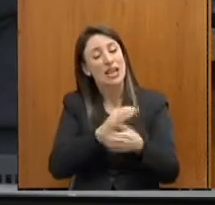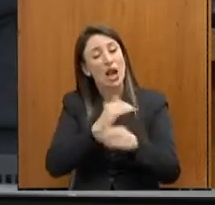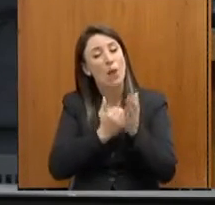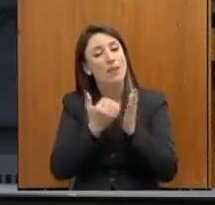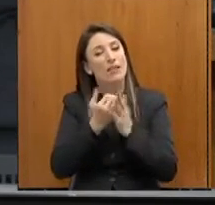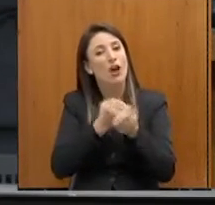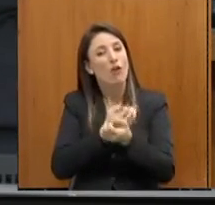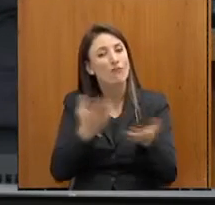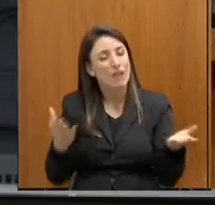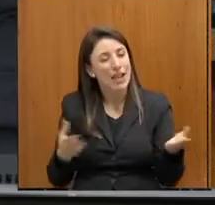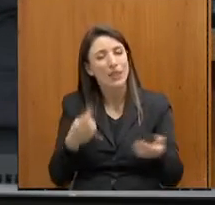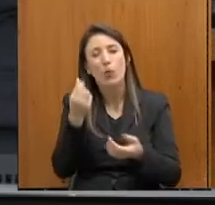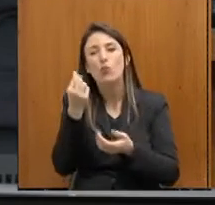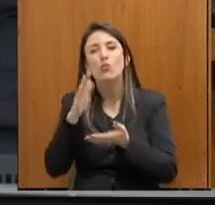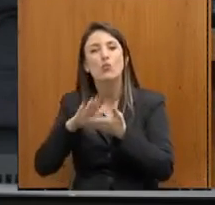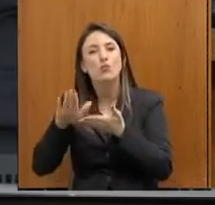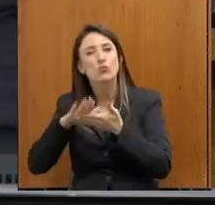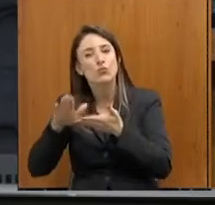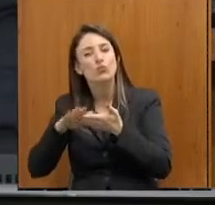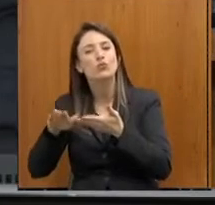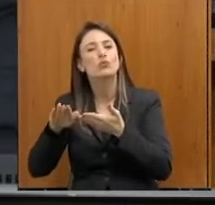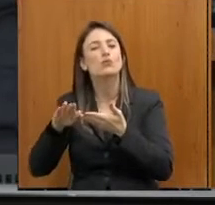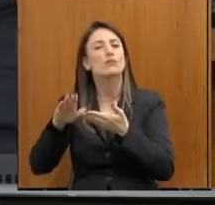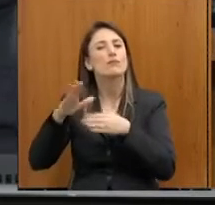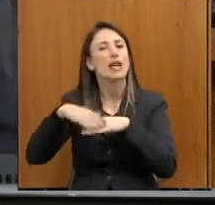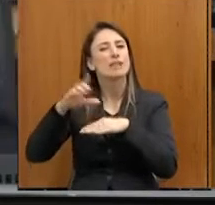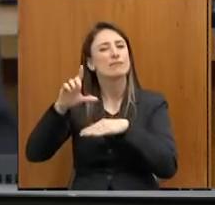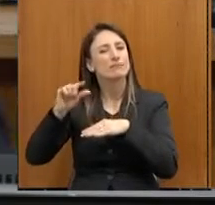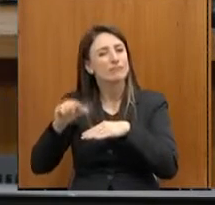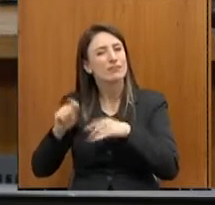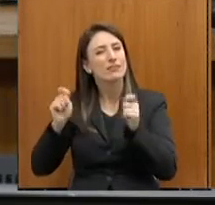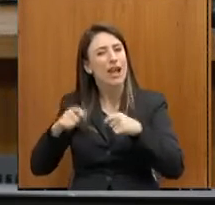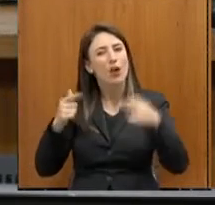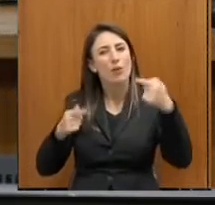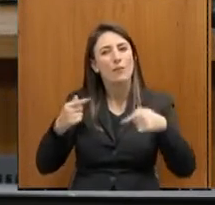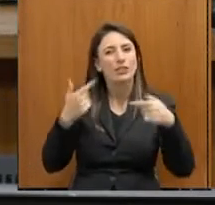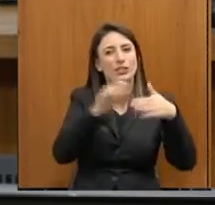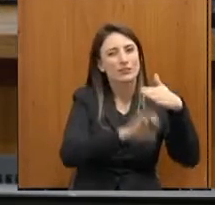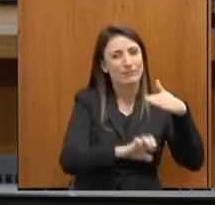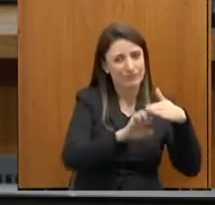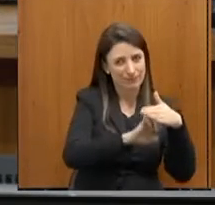lado da demanda e é aqui fica